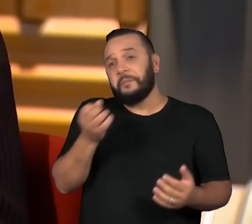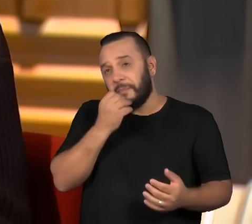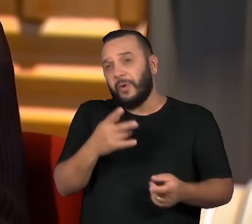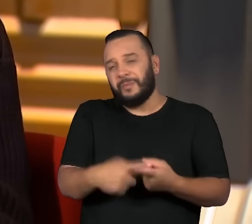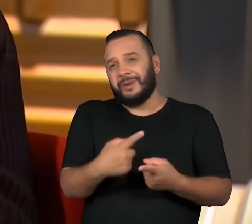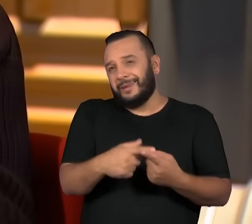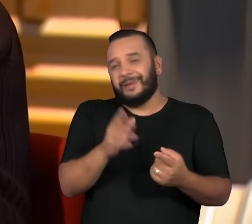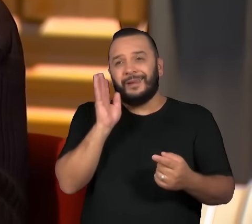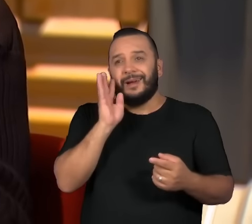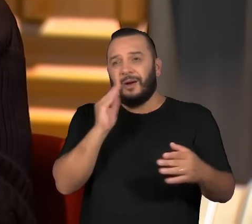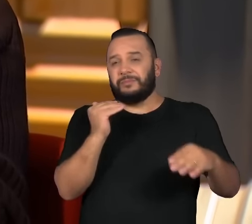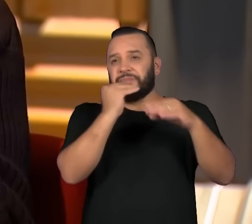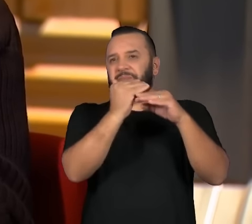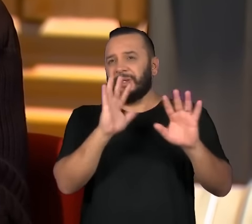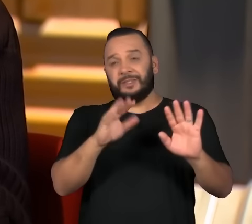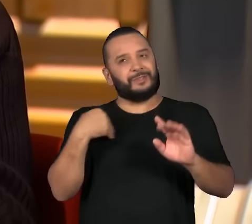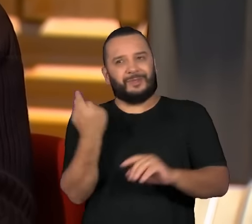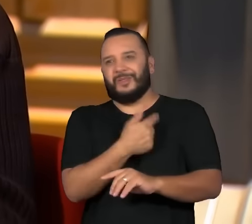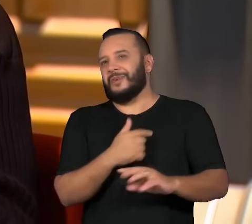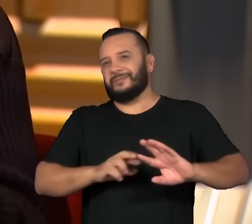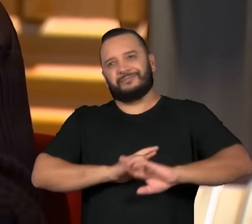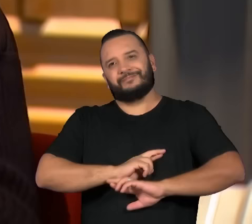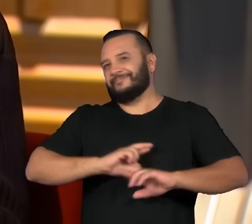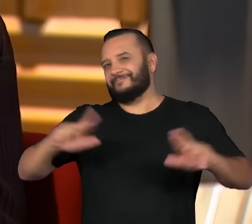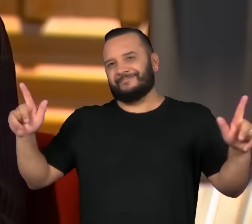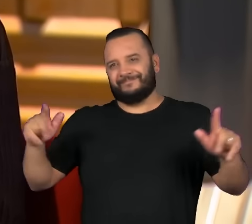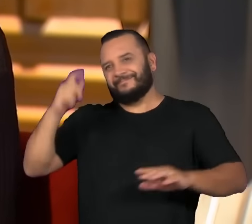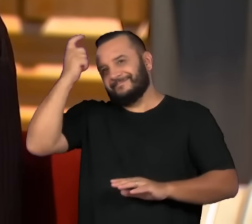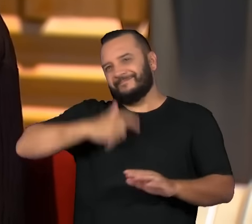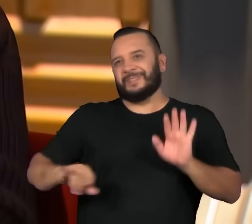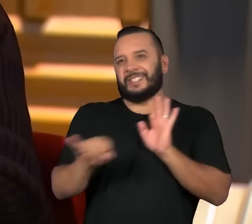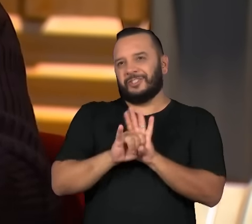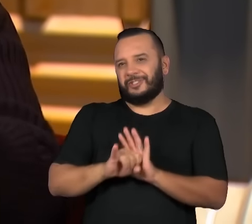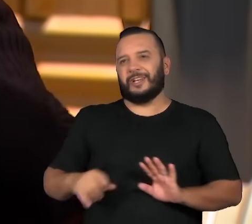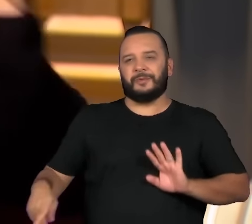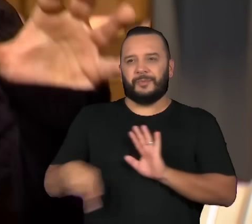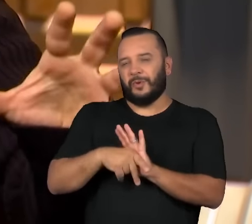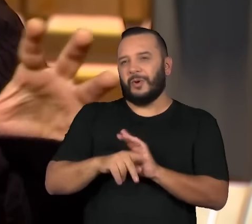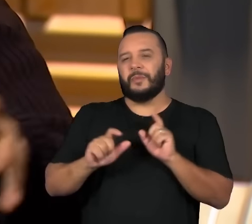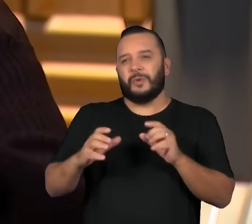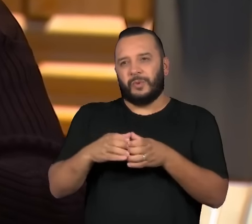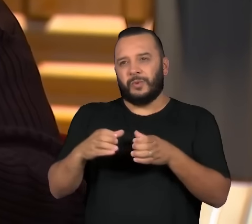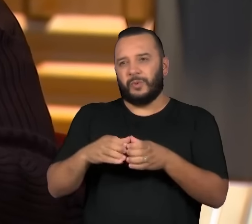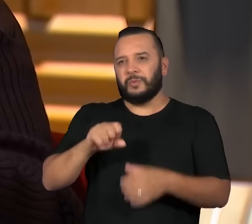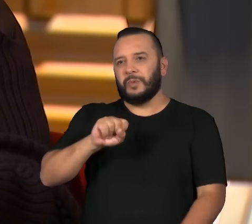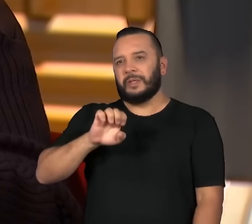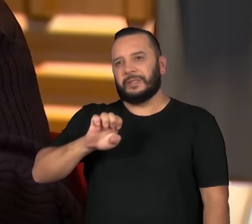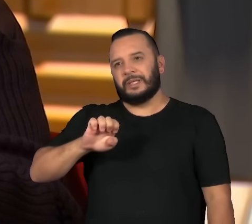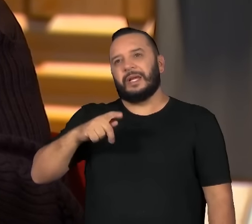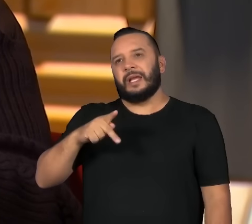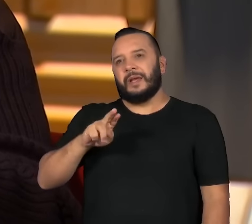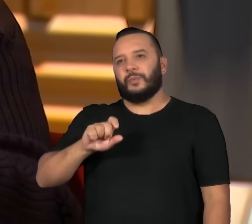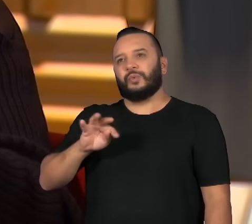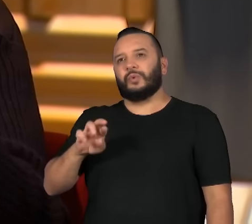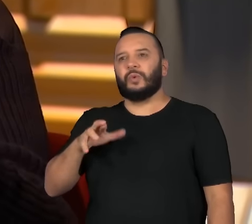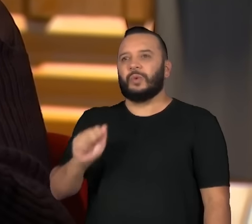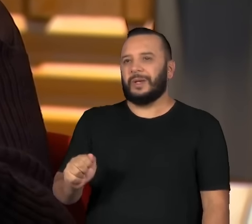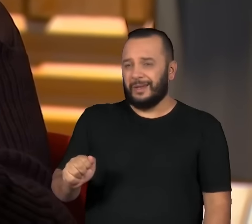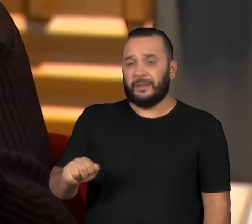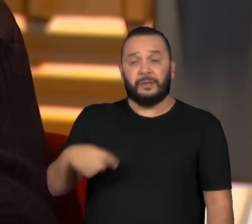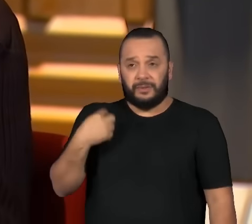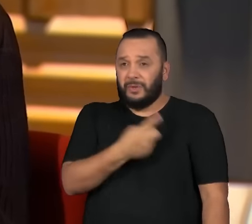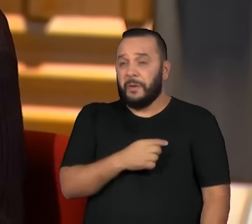legal. Só chegou um momento e falou, pô, a gente tem que ter... Nós temos a nossa identidade. E começamos a perder um pouco esse medo de